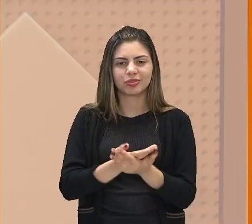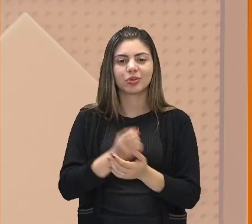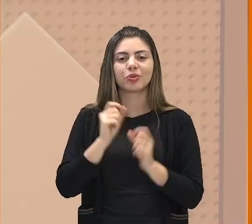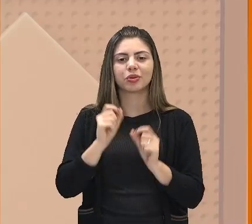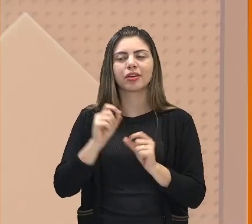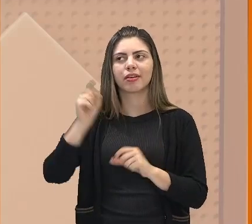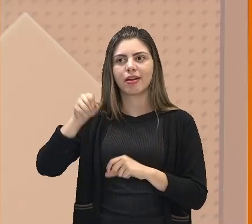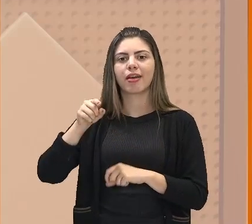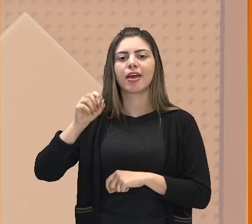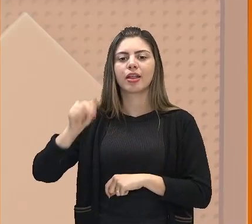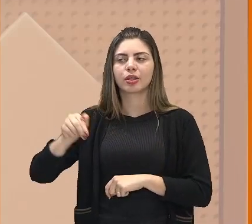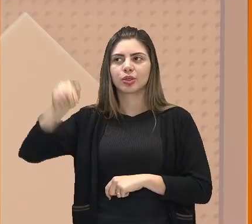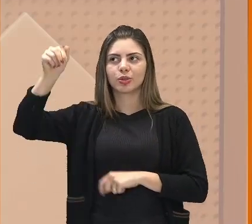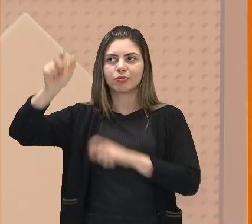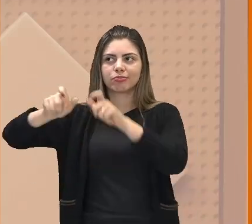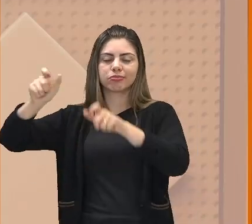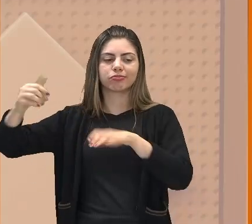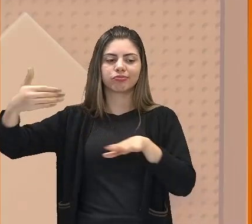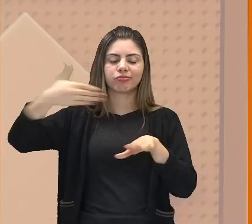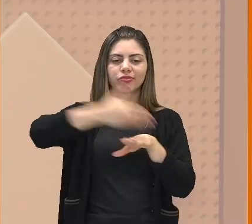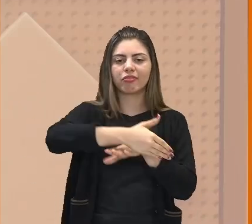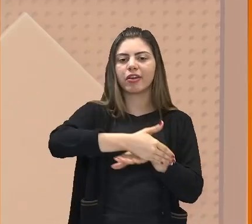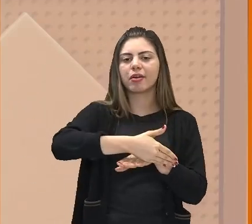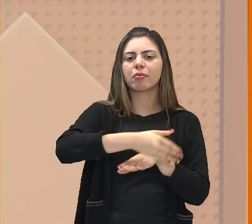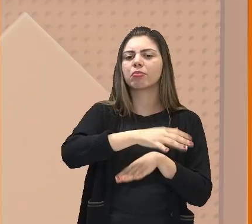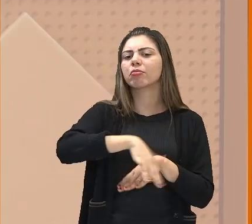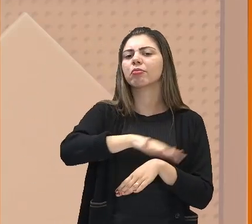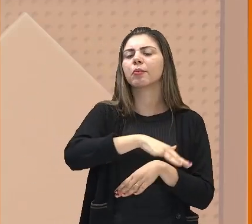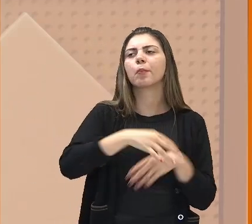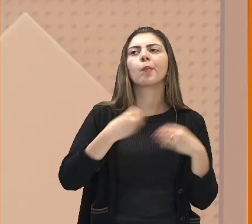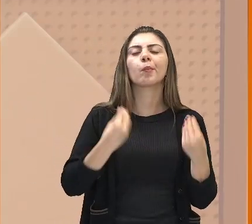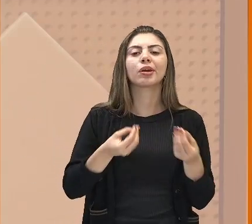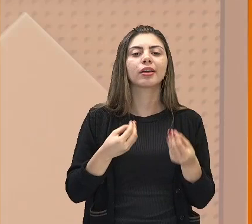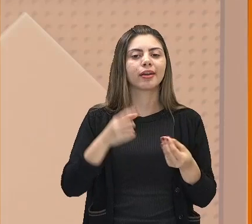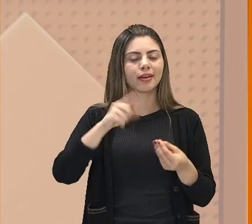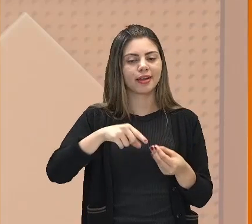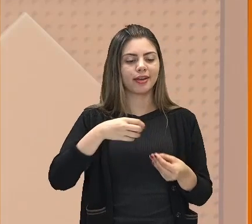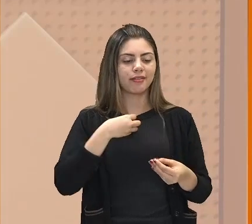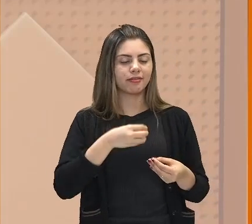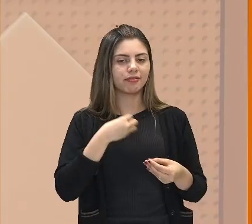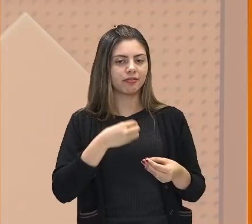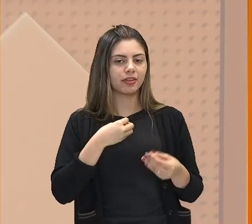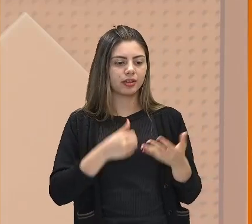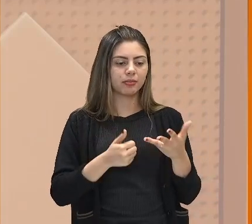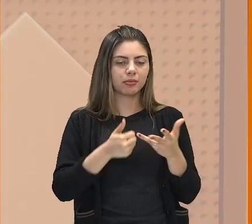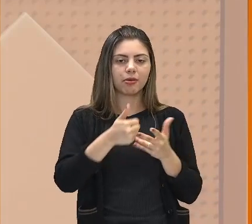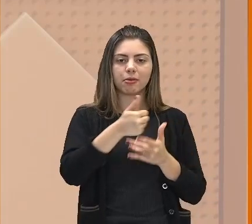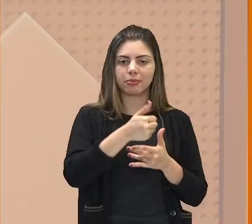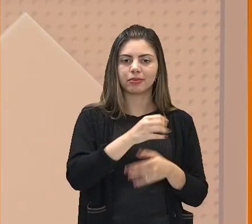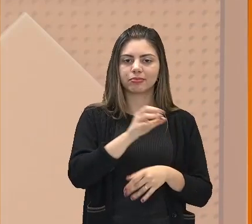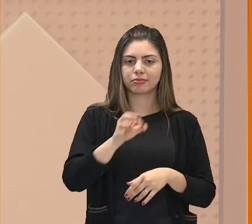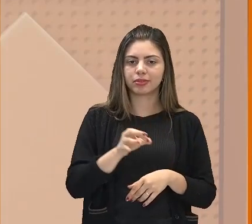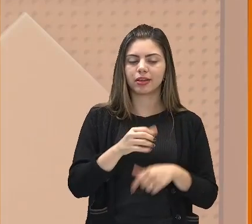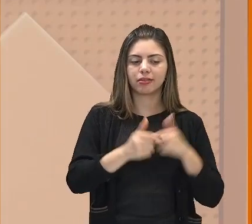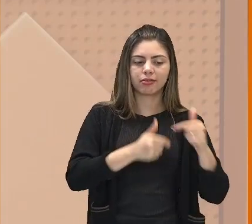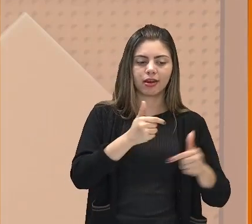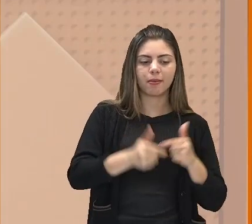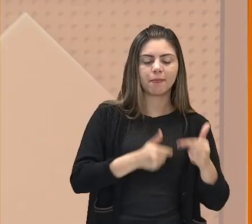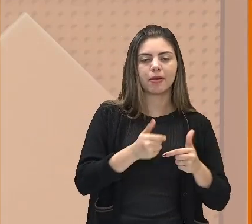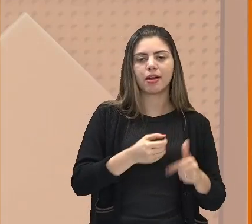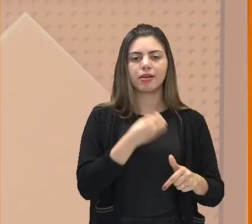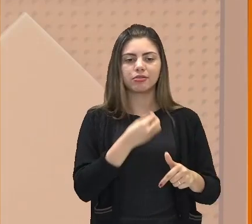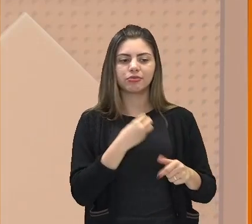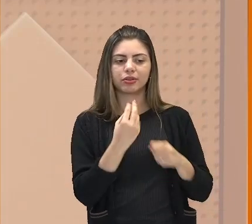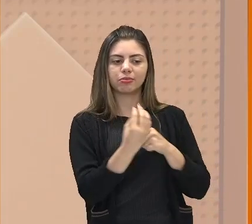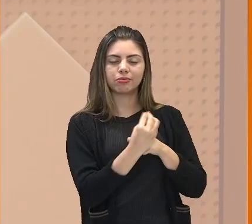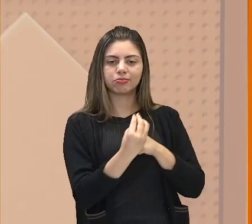de nordestinos aqui? Por que eles vieram para cá? Em busca de melhores condições de trabalho e de vida que